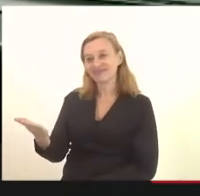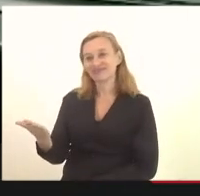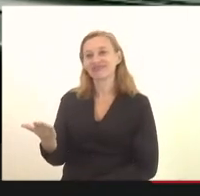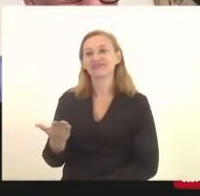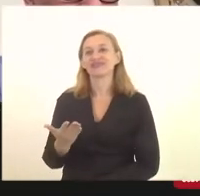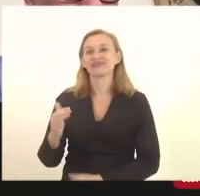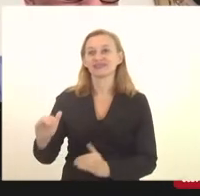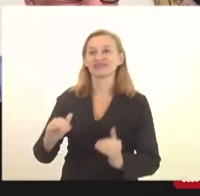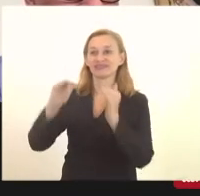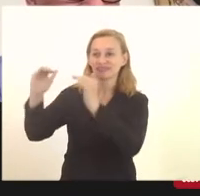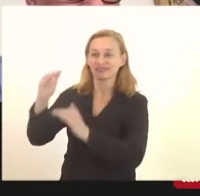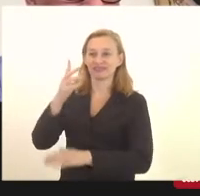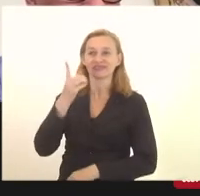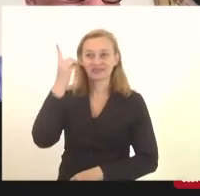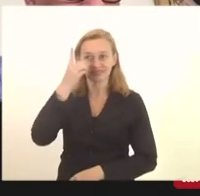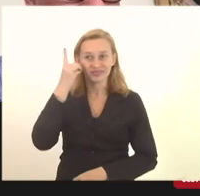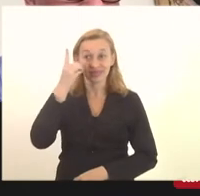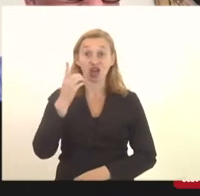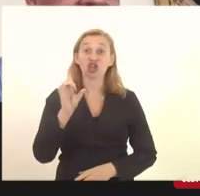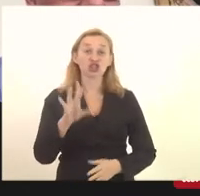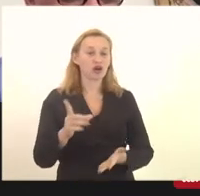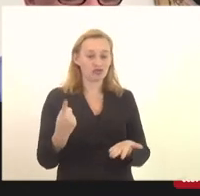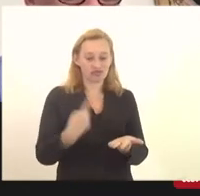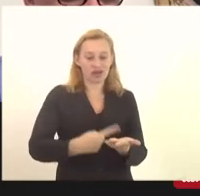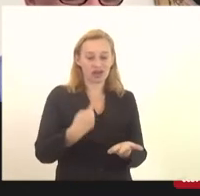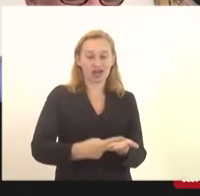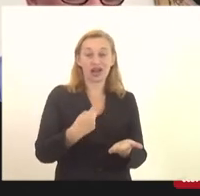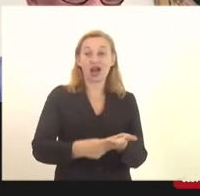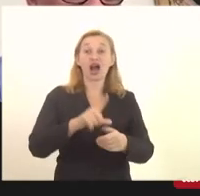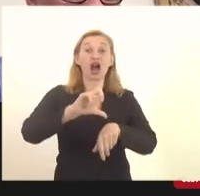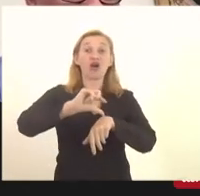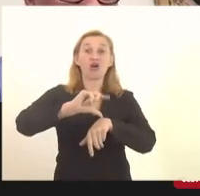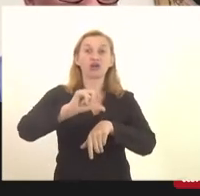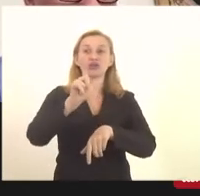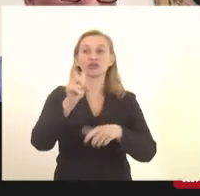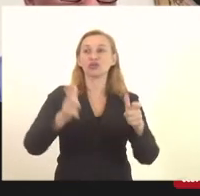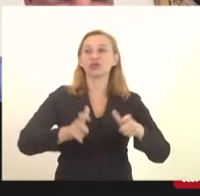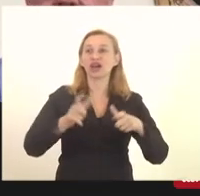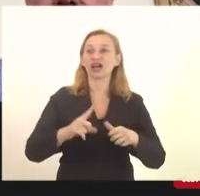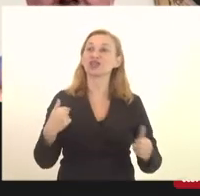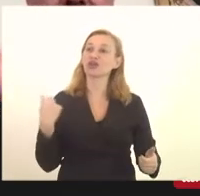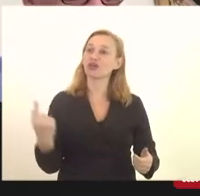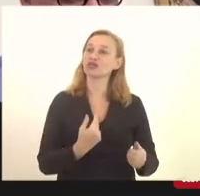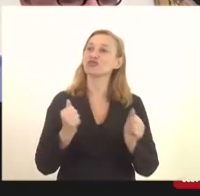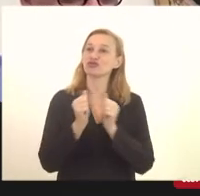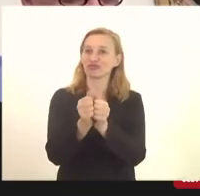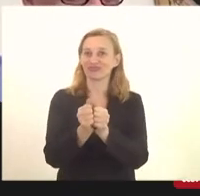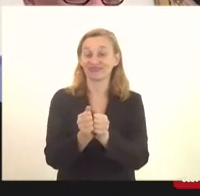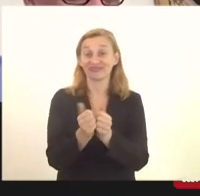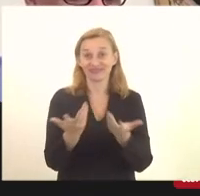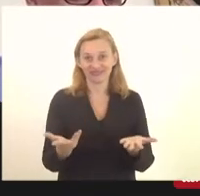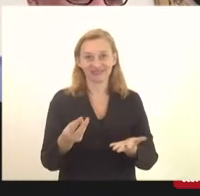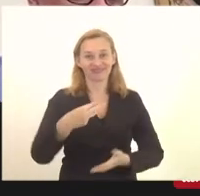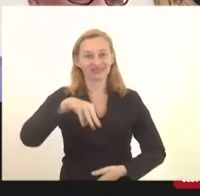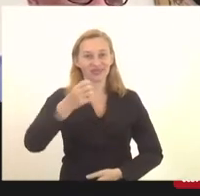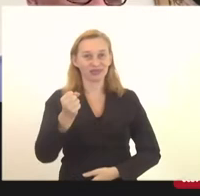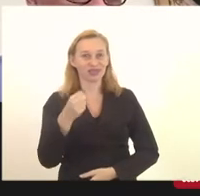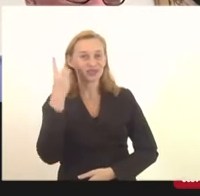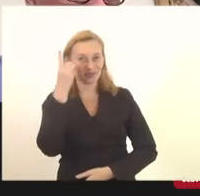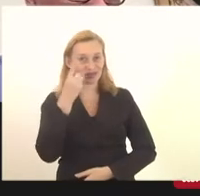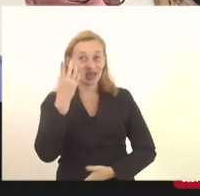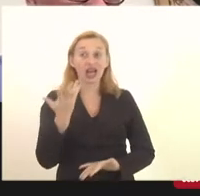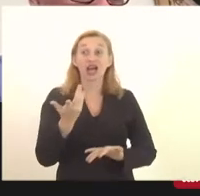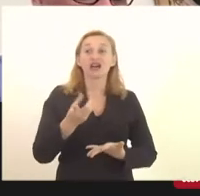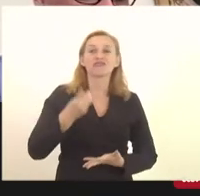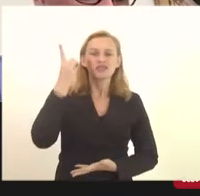Marta Rocha, marca a hora e local que nós estaríamos presentes. Queria perguntar à deputada Marta Rocha se você